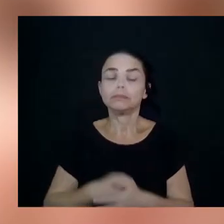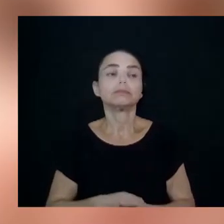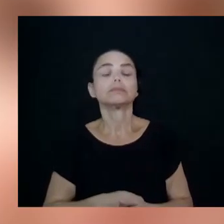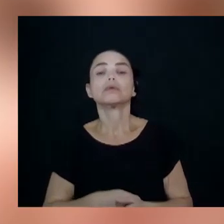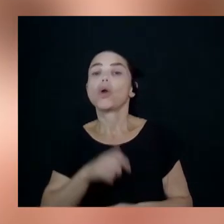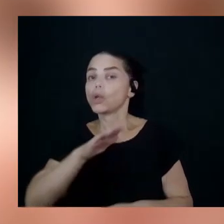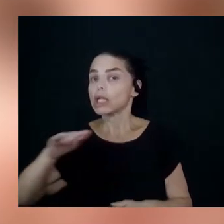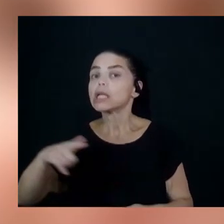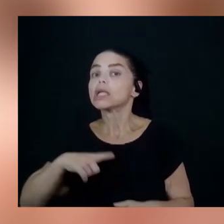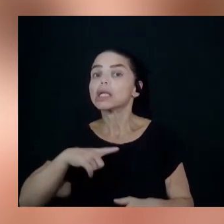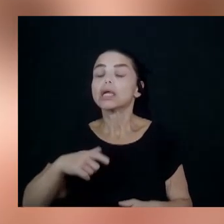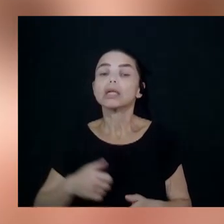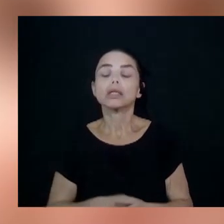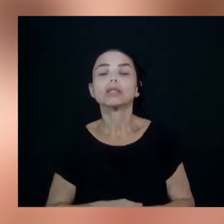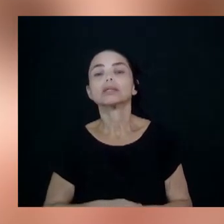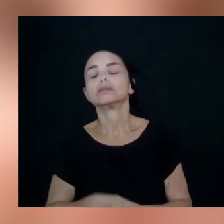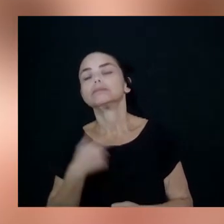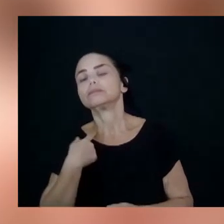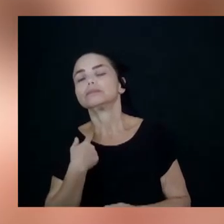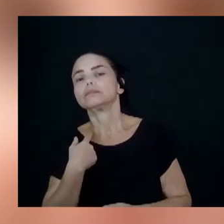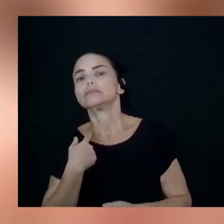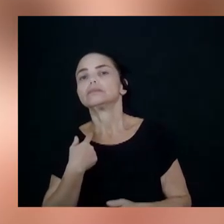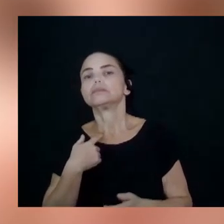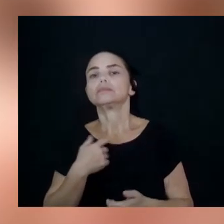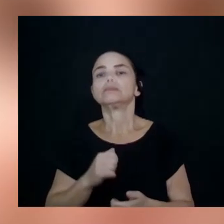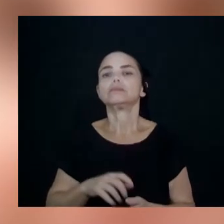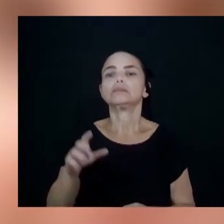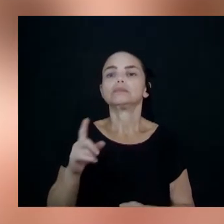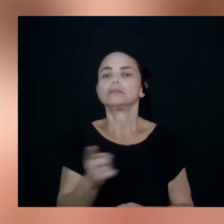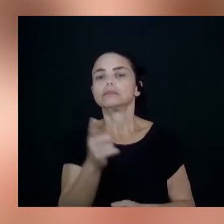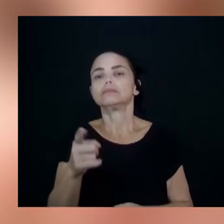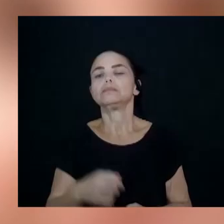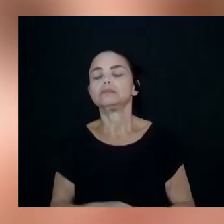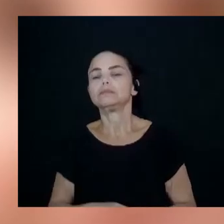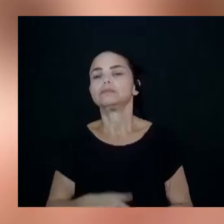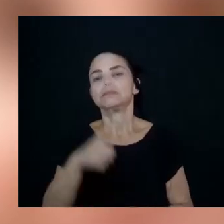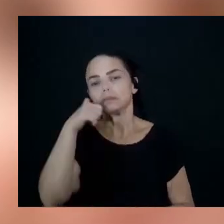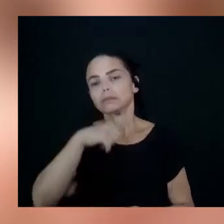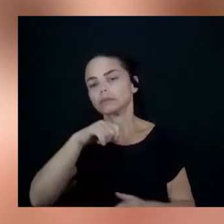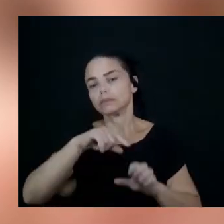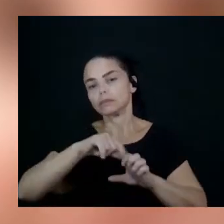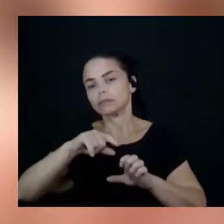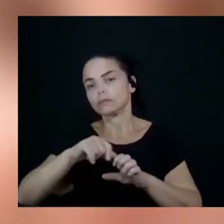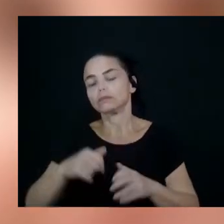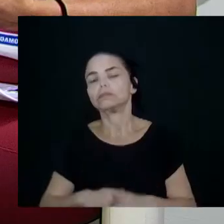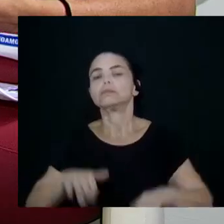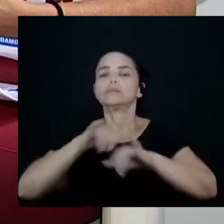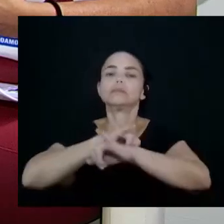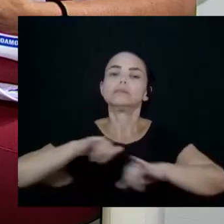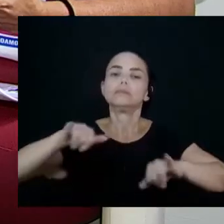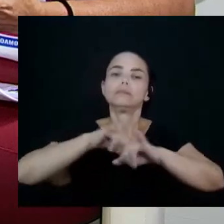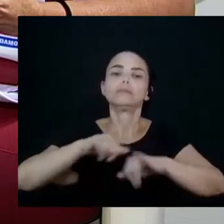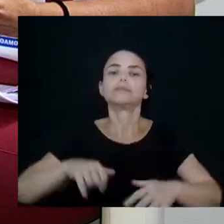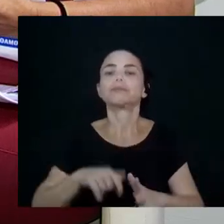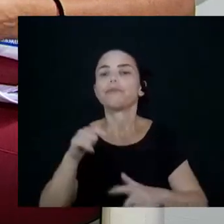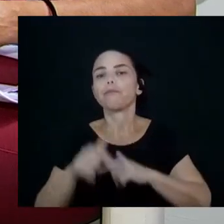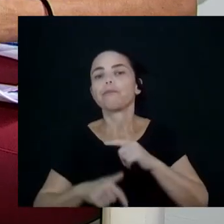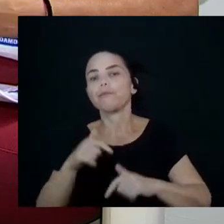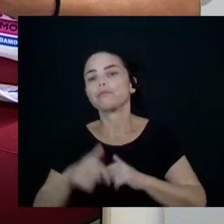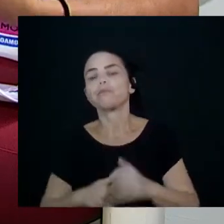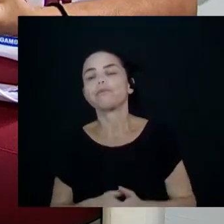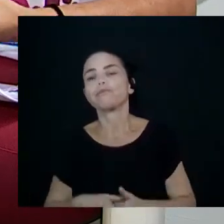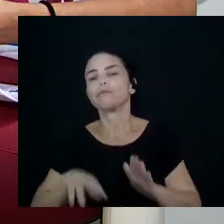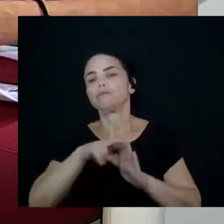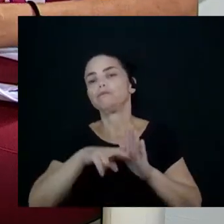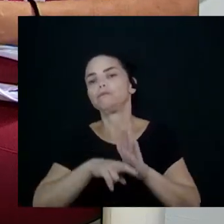né? Então, no Materno Amor Eterno, a gente abriu um espaço para as mamães empreendedoras começarem a divulgar os seus produtos e serviços. Tem um cronograma fixo